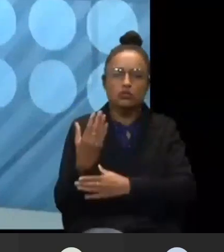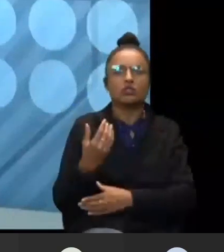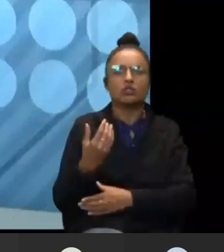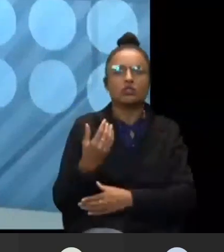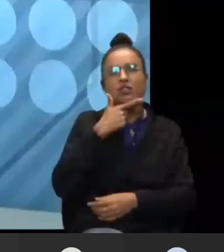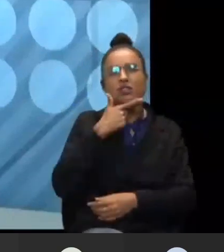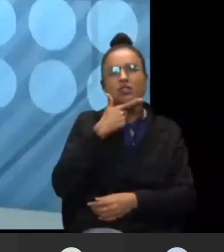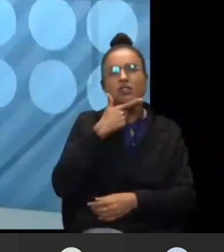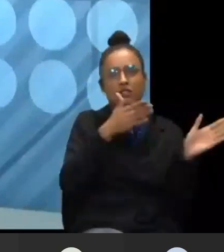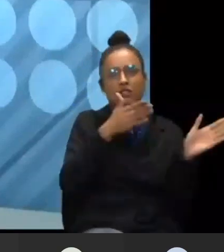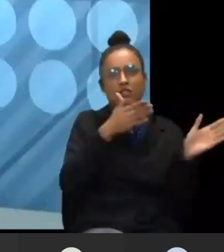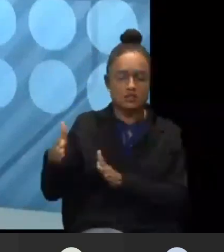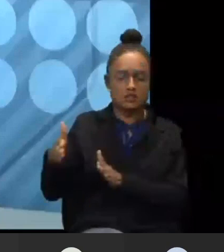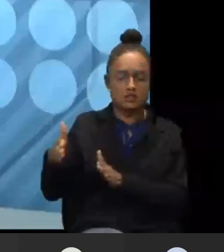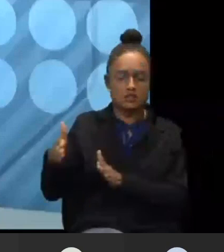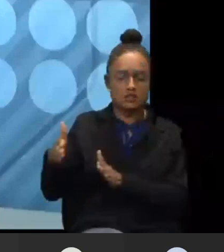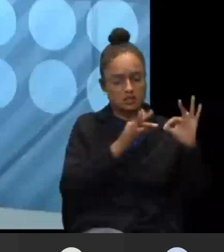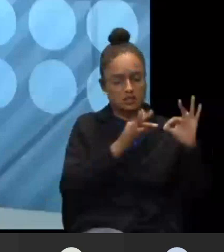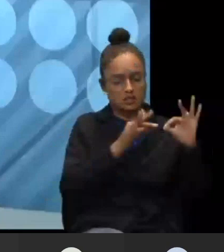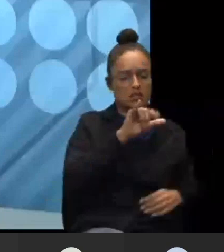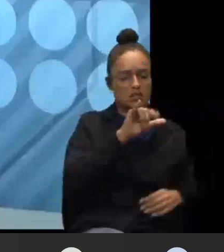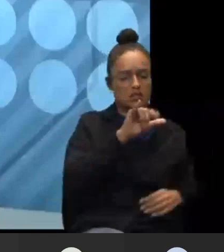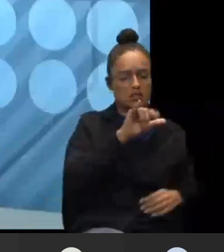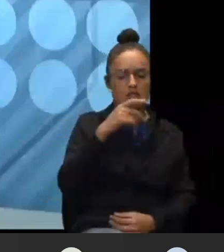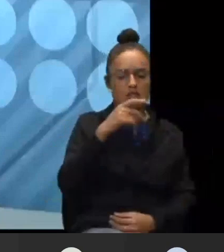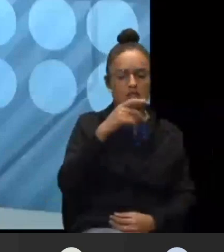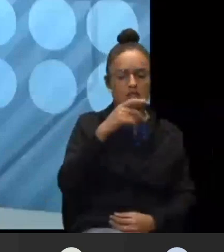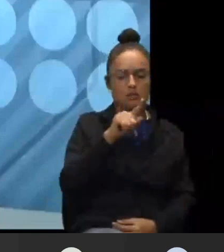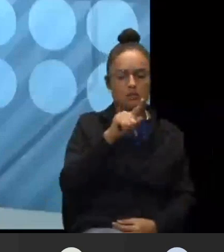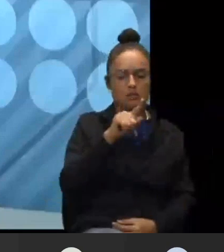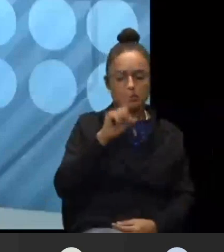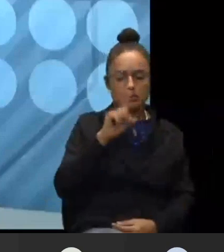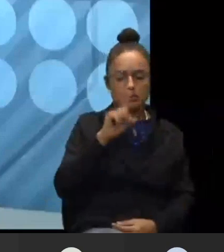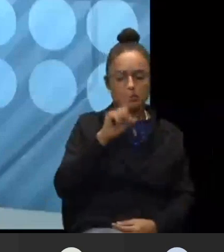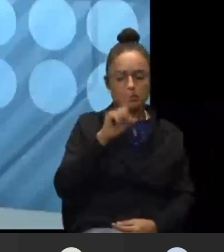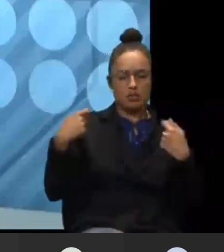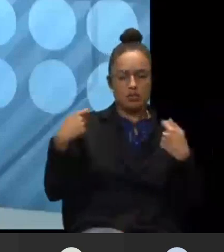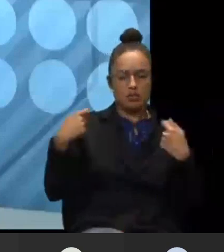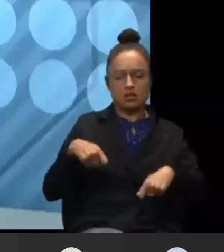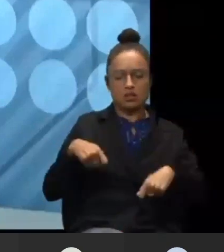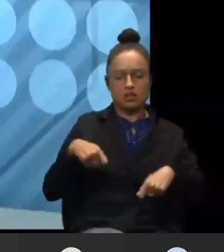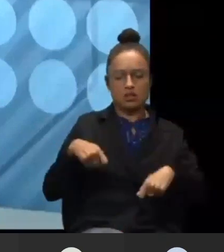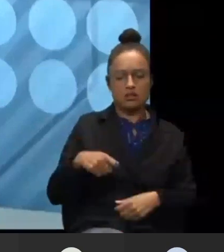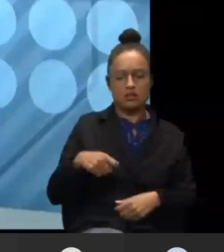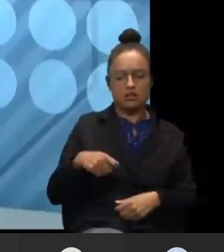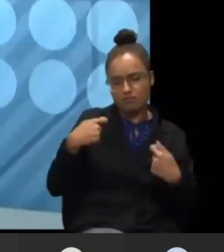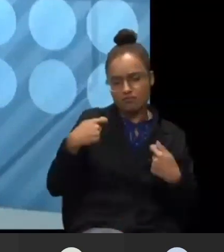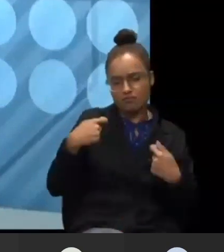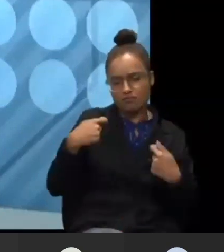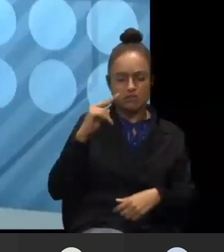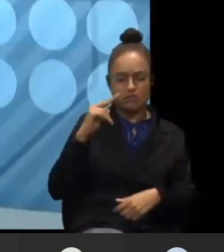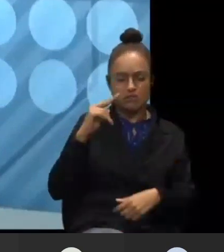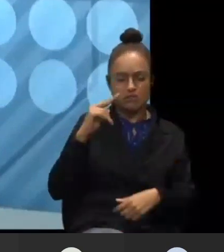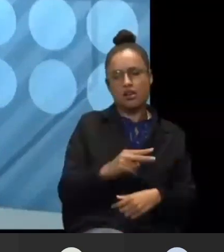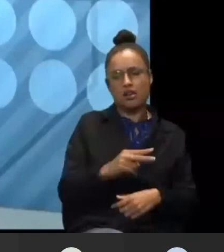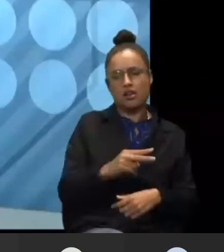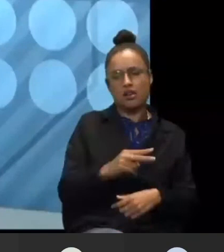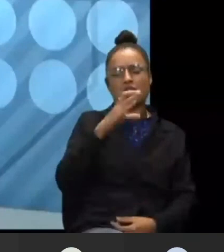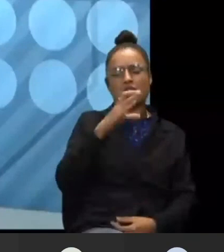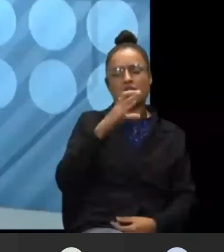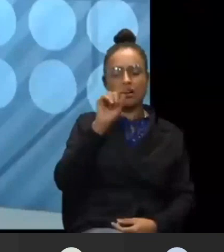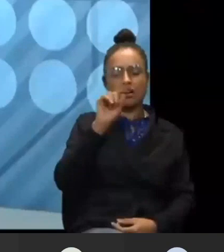é utilizada a enzima lipase. Porque no queijo é interessante ter liberação de ácidos graxos livres. Então, a lipase, ela